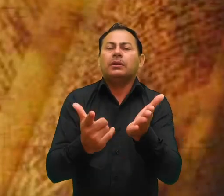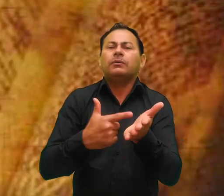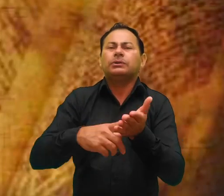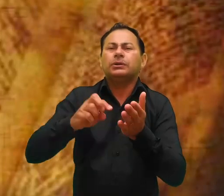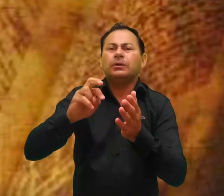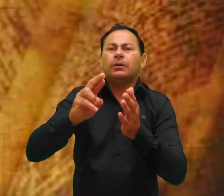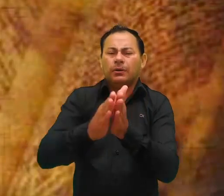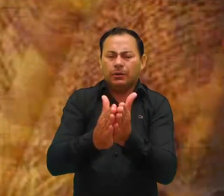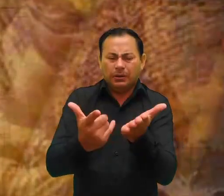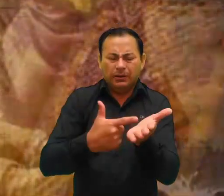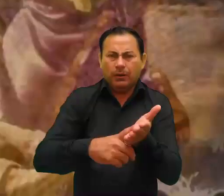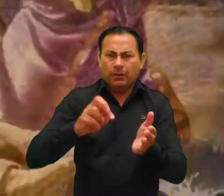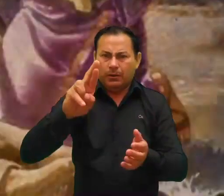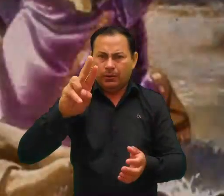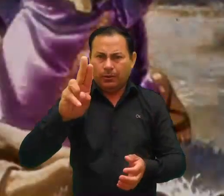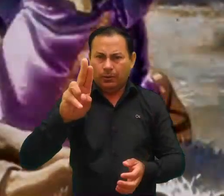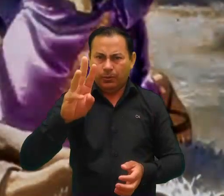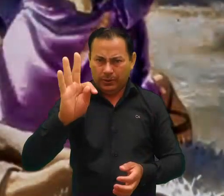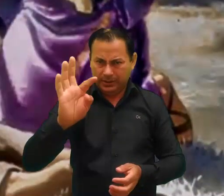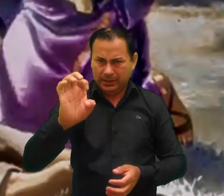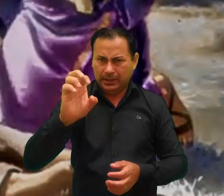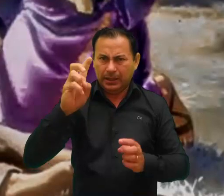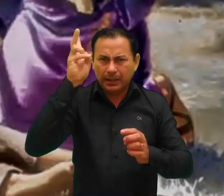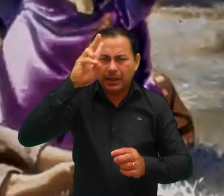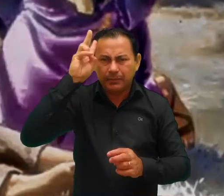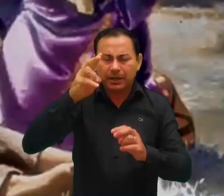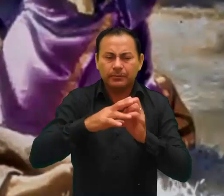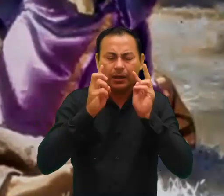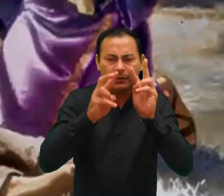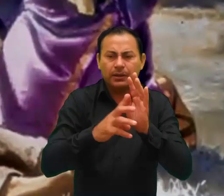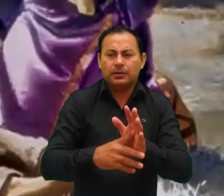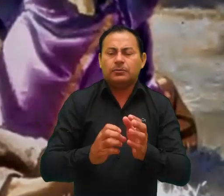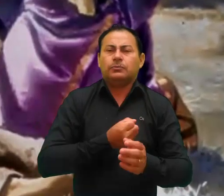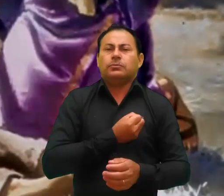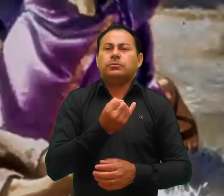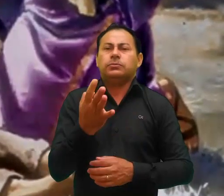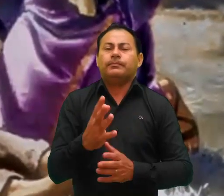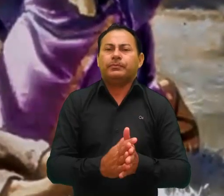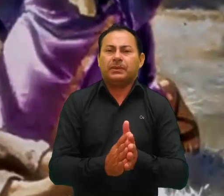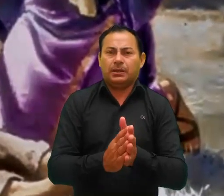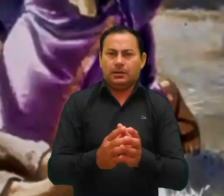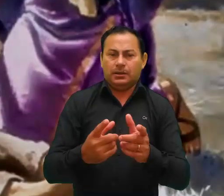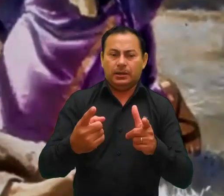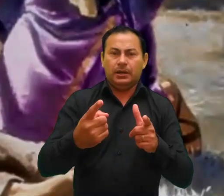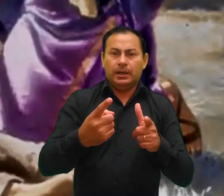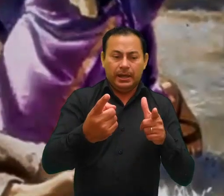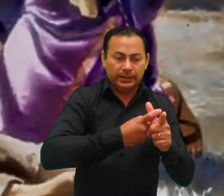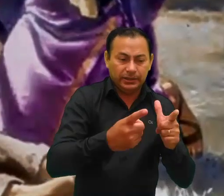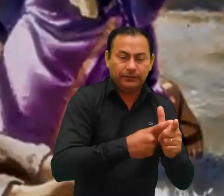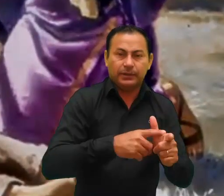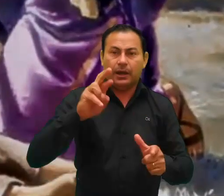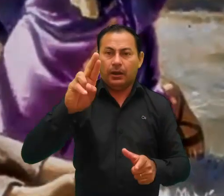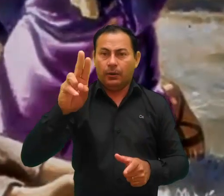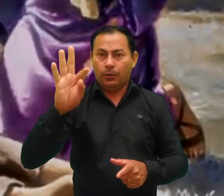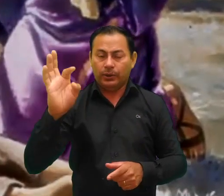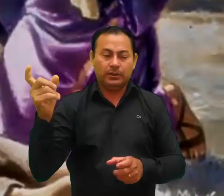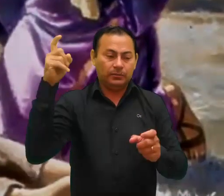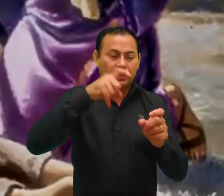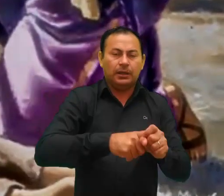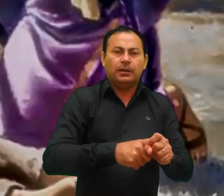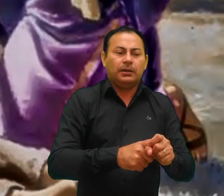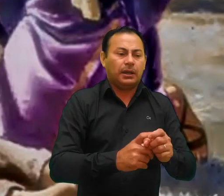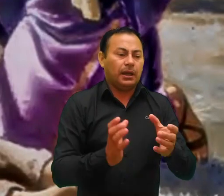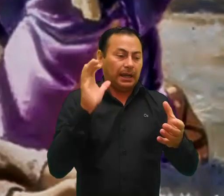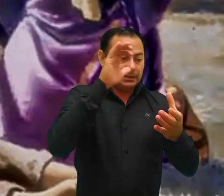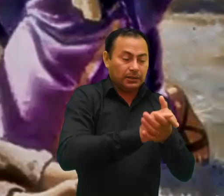Ruth. Você está lembrado que Boaz precisou assumir todas as dívidas de Ruth, as dívidas que Ruth tinha, e então trazê-la de